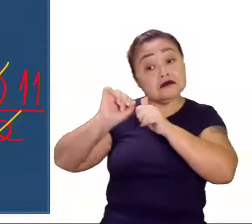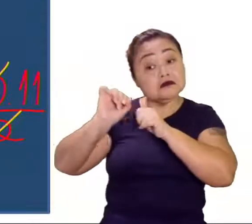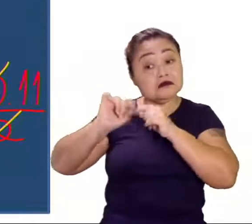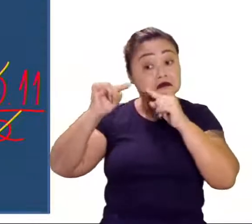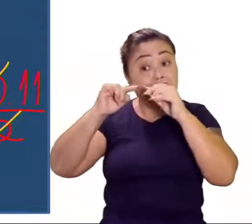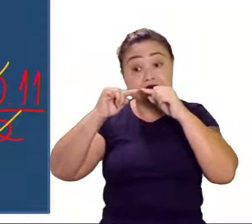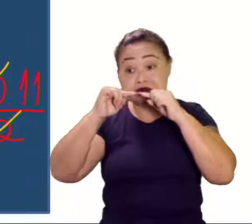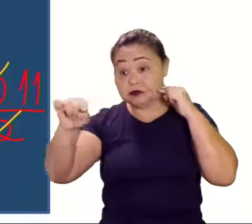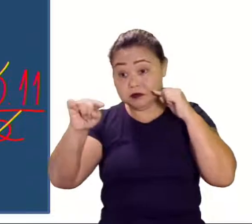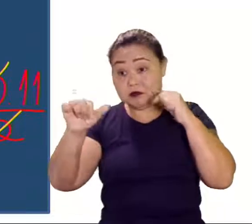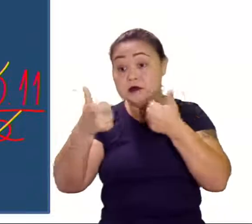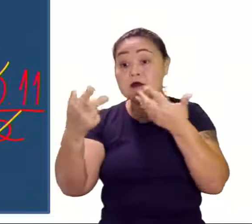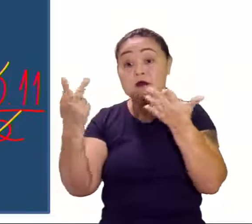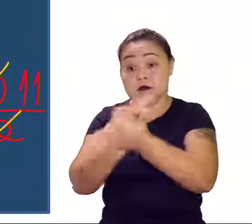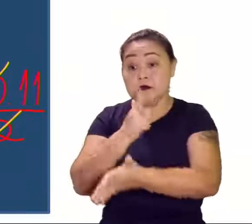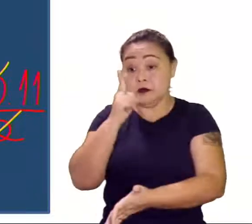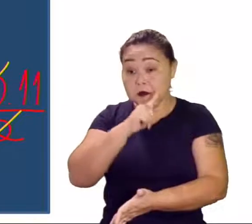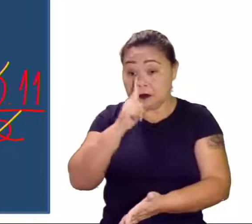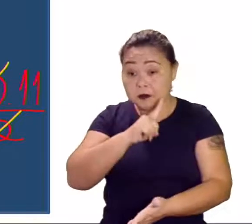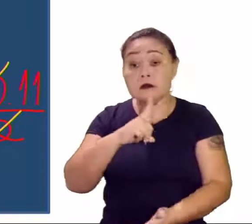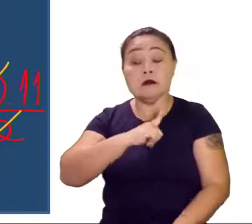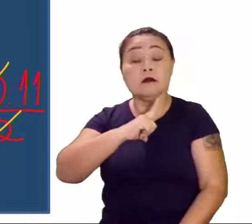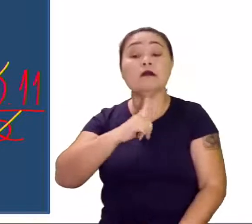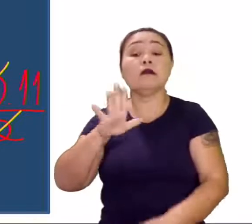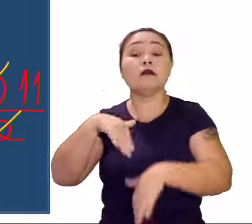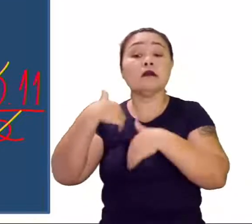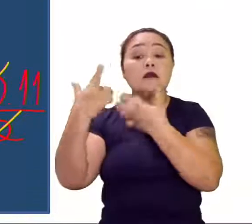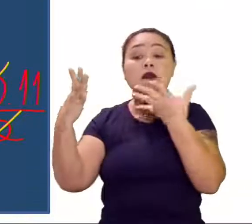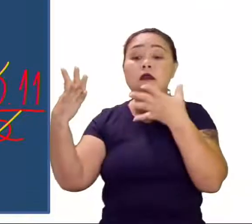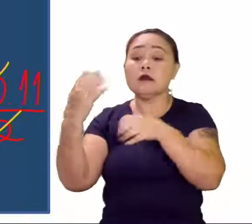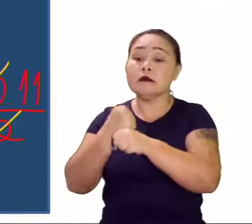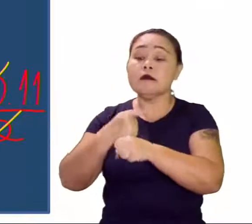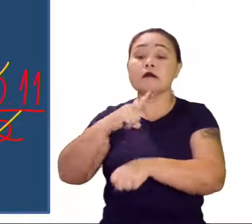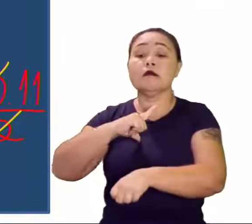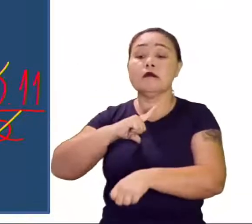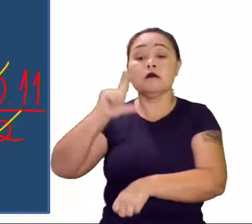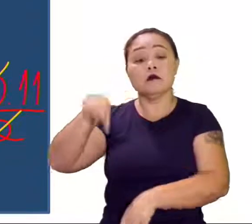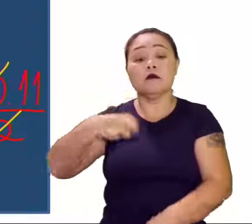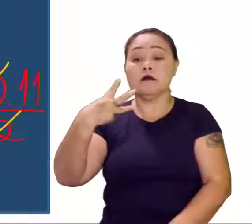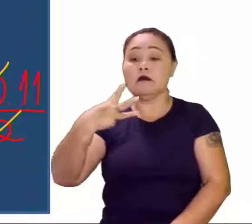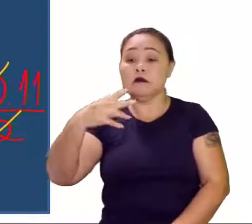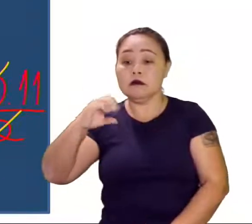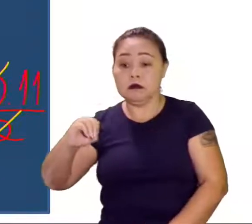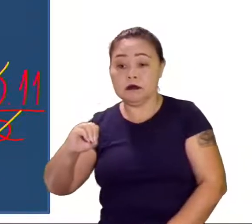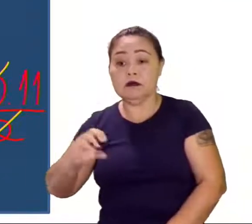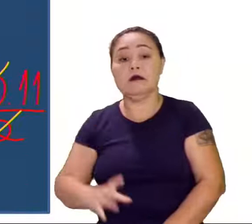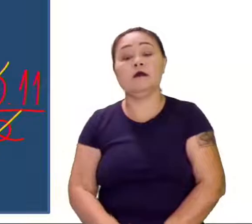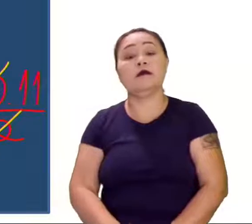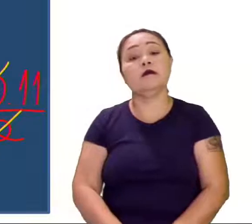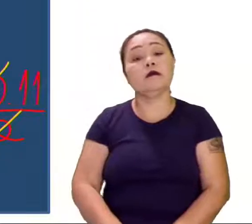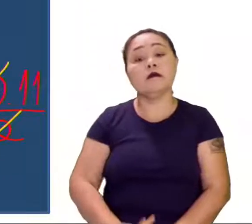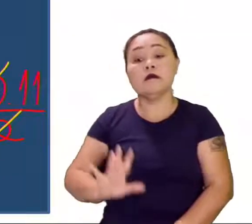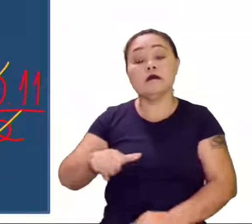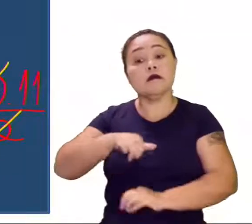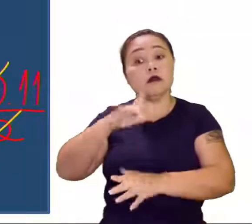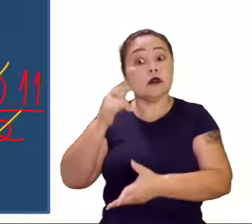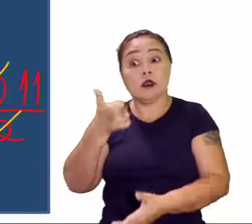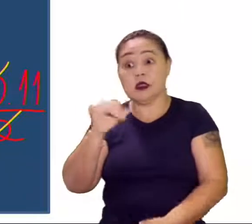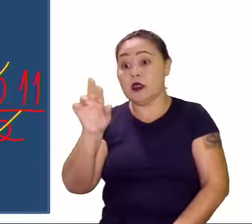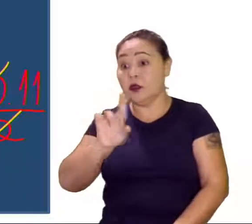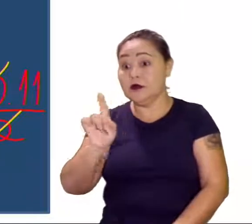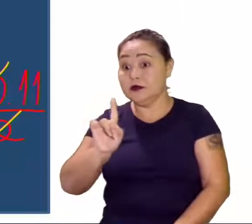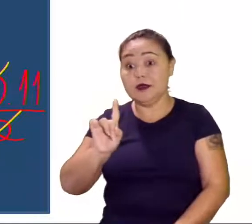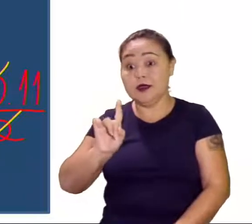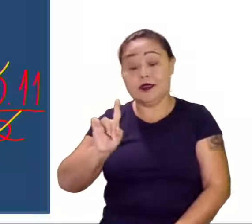maneira equivocada, tá? Então, a gente somando todos esses termos, teria que dar 330. Claro que não ia dar 10, né?